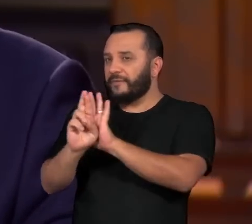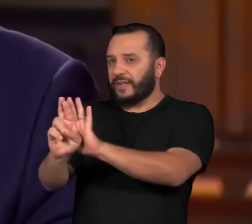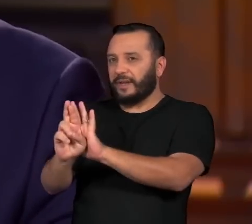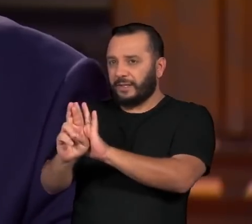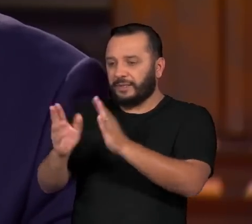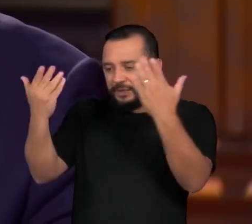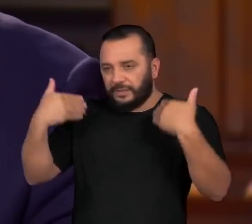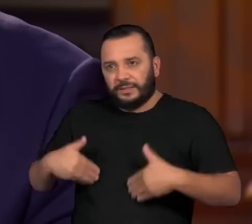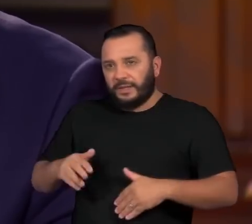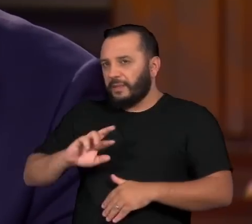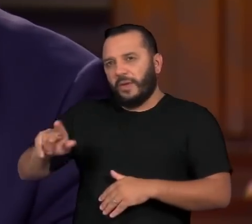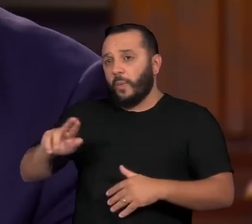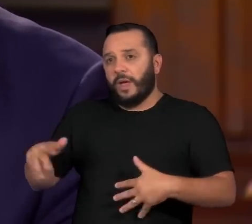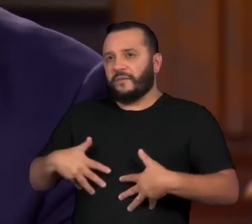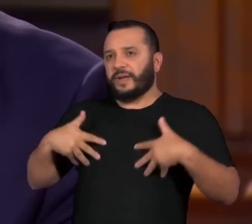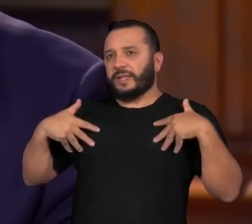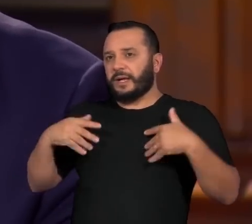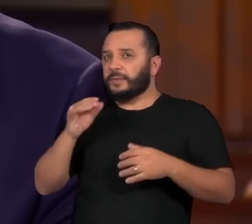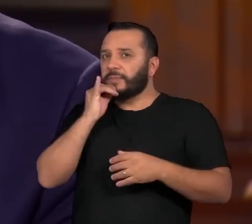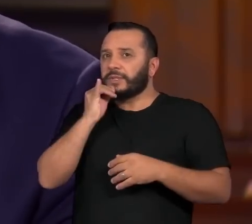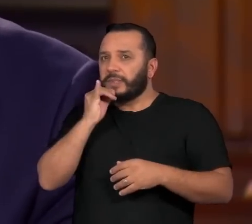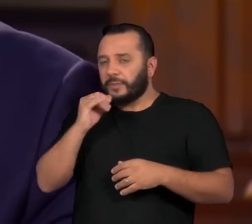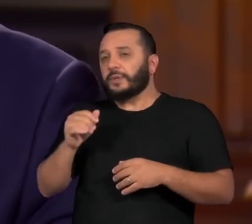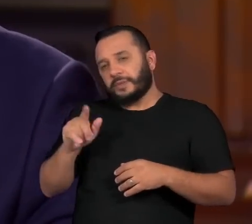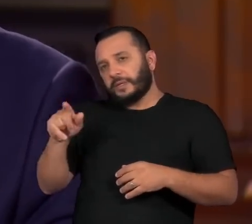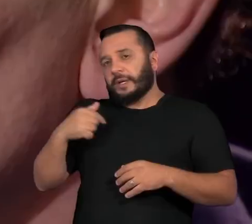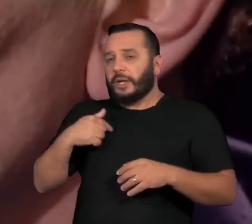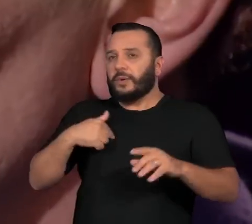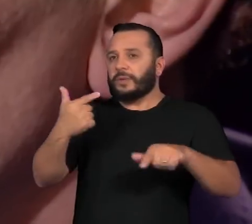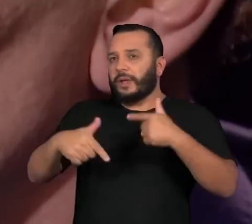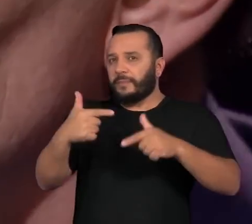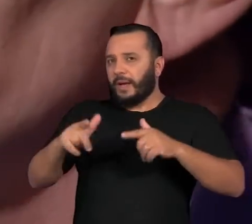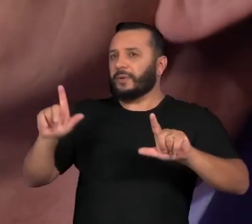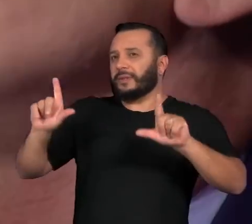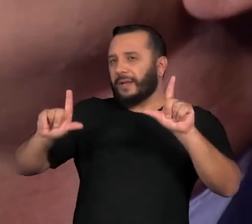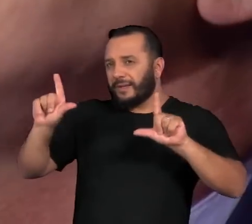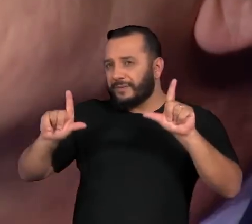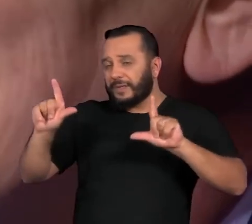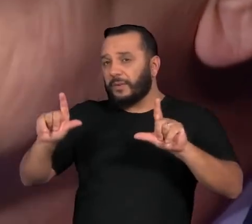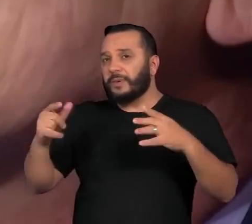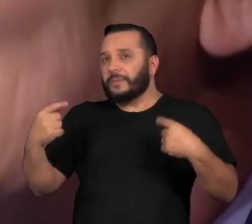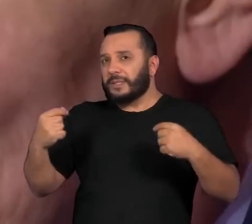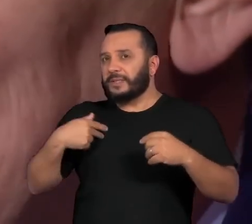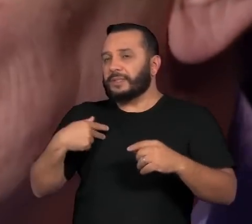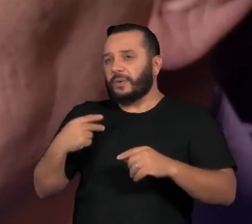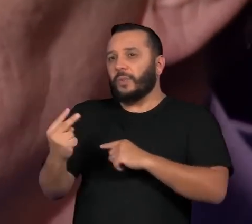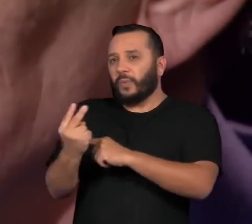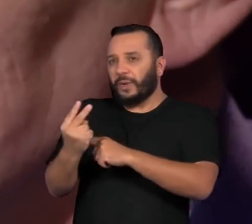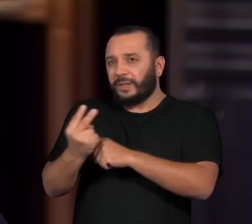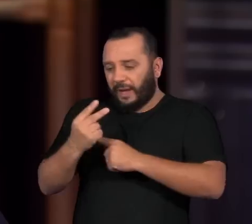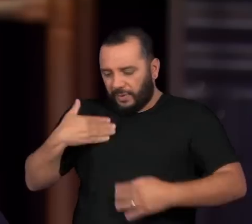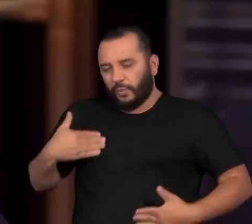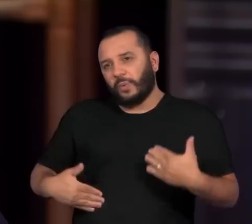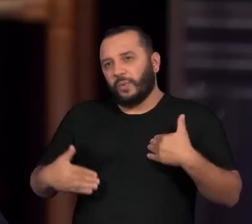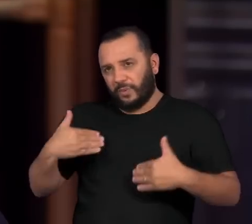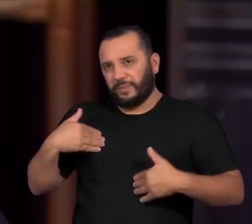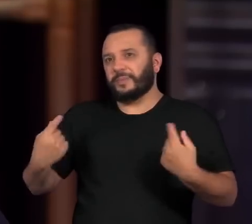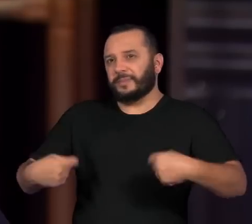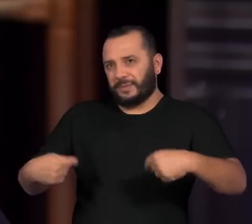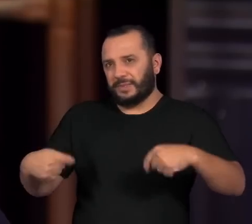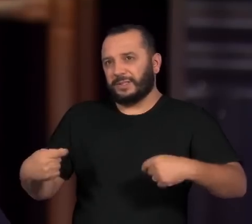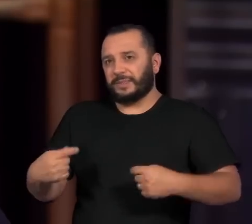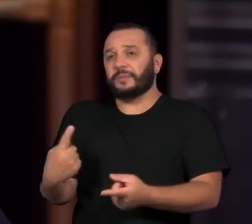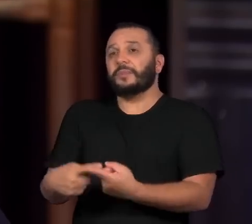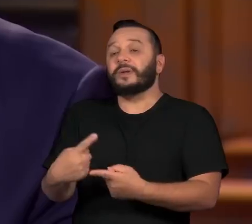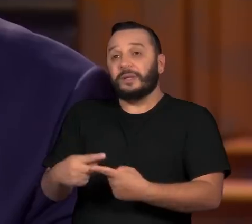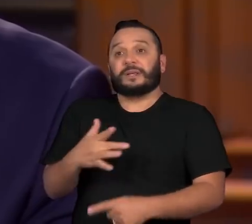vaidade. Você cuidar, por exemplo, nós lidamos com televisão. Nós temos que cuidar da carcaça. Primeiro, por